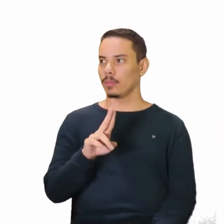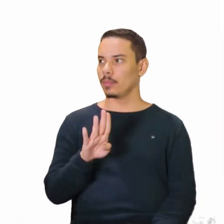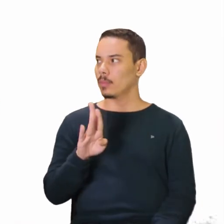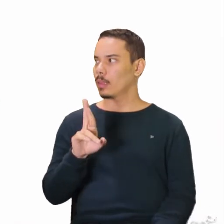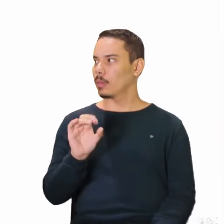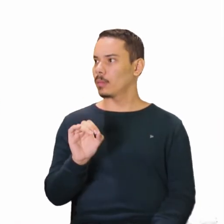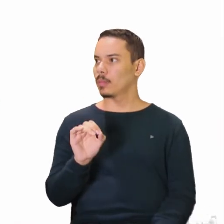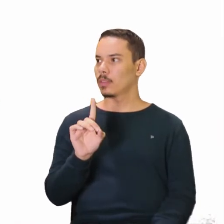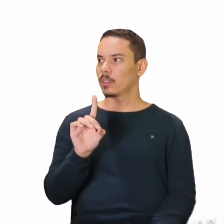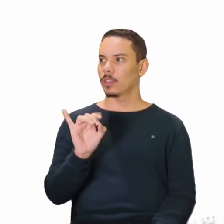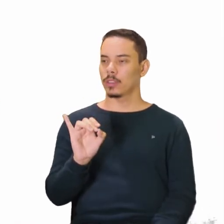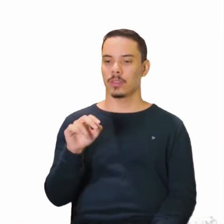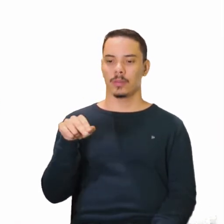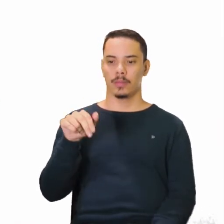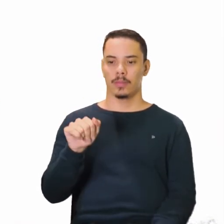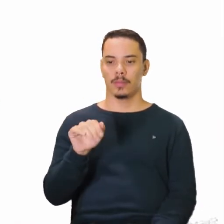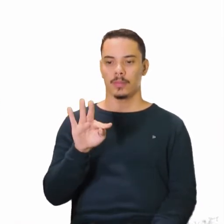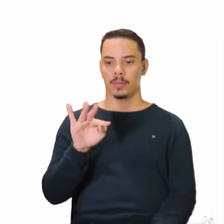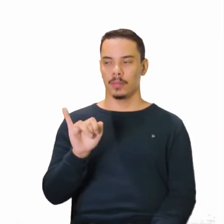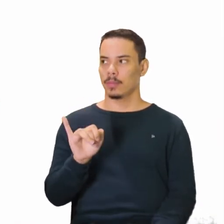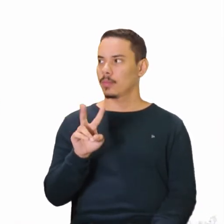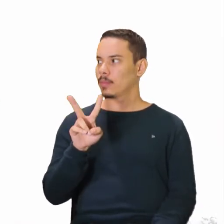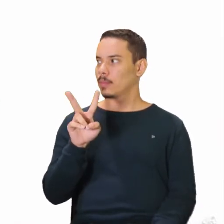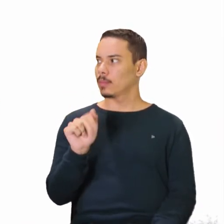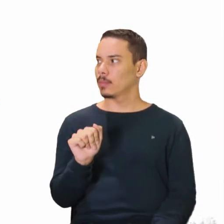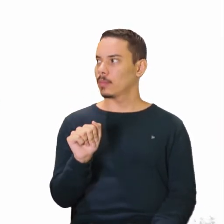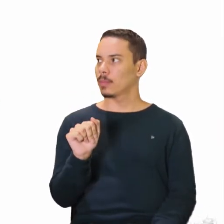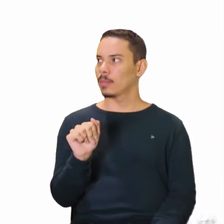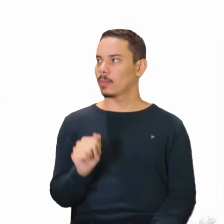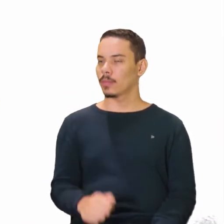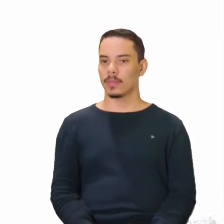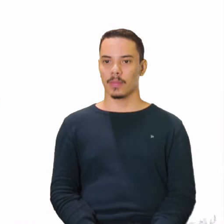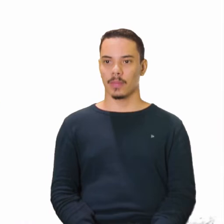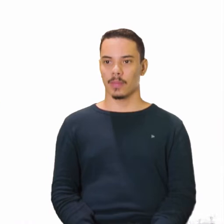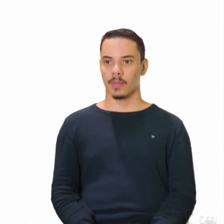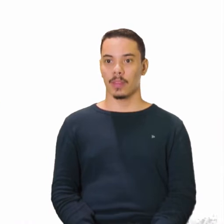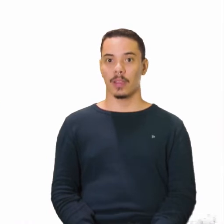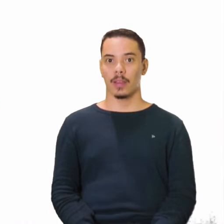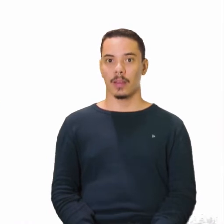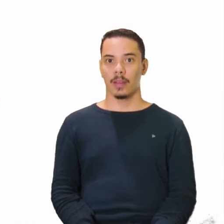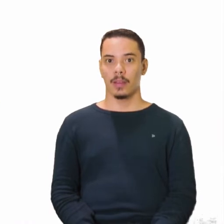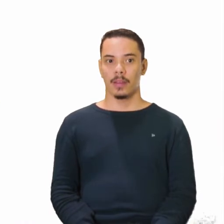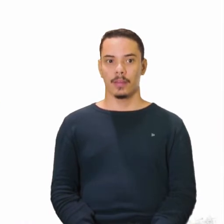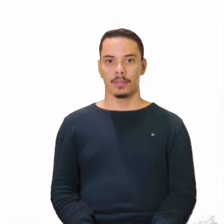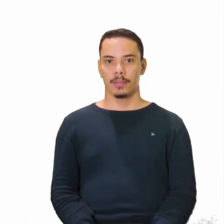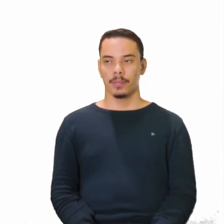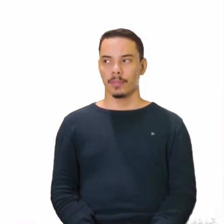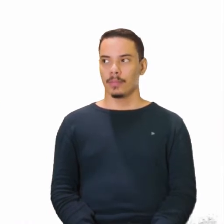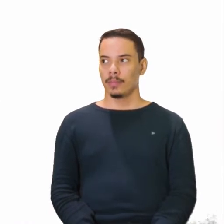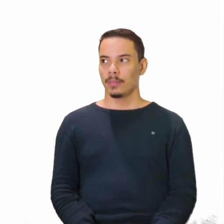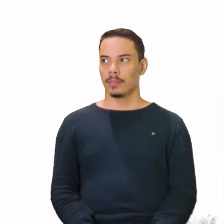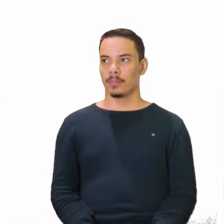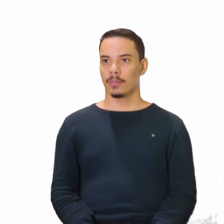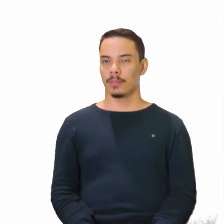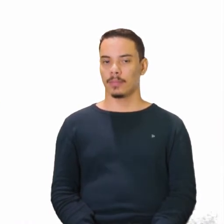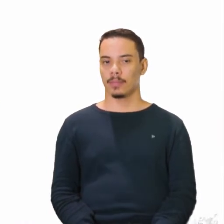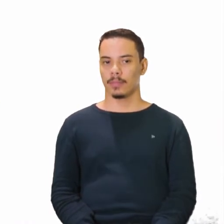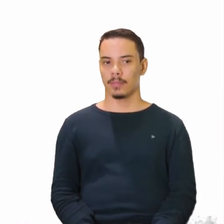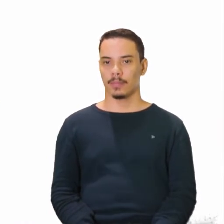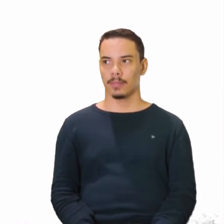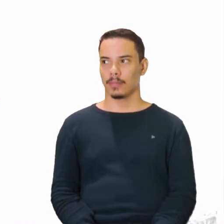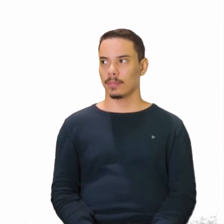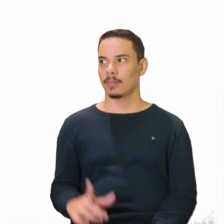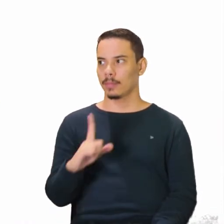subordinativa. Muito bem, então tá aqui, ó. As conjunções subordinativas são aquelas que ligam